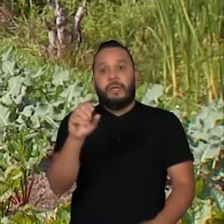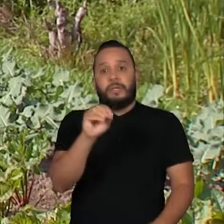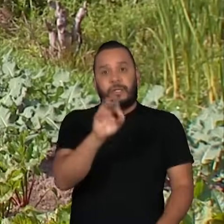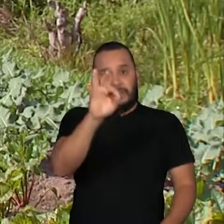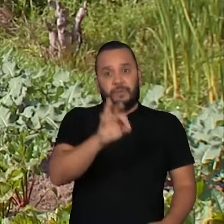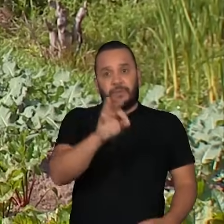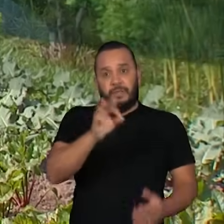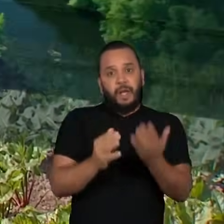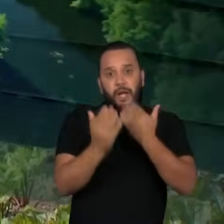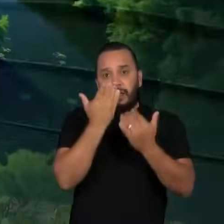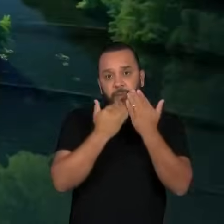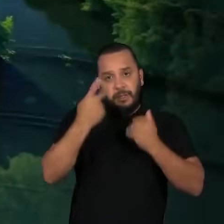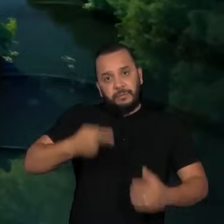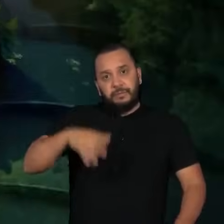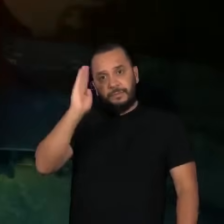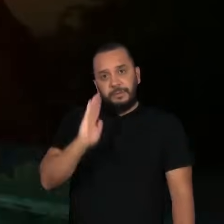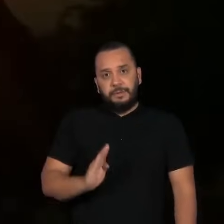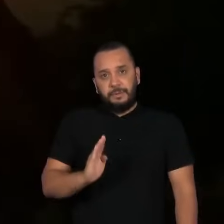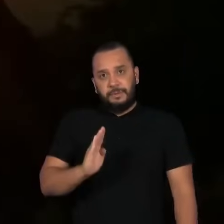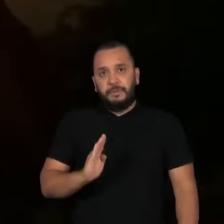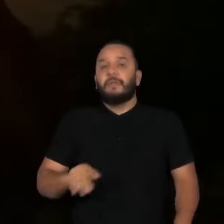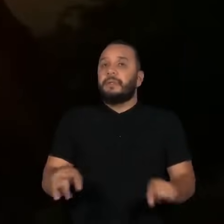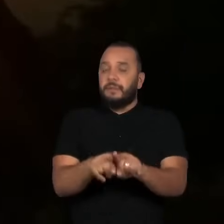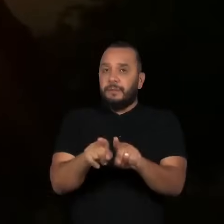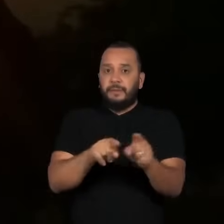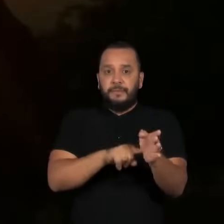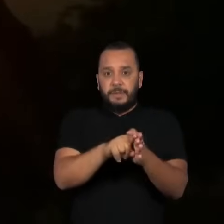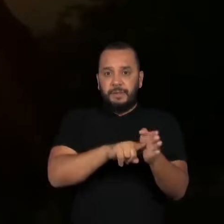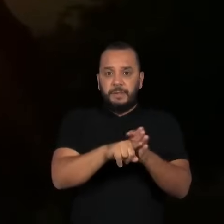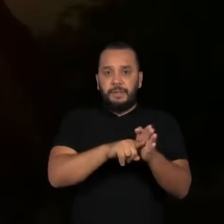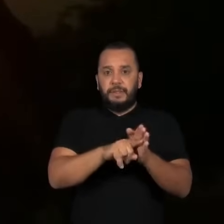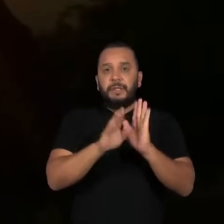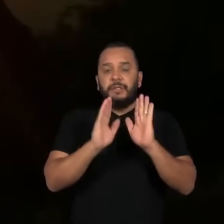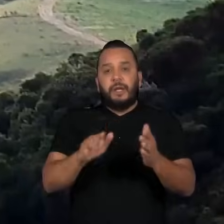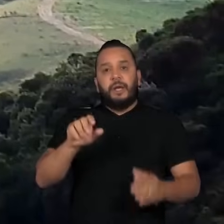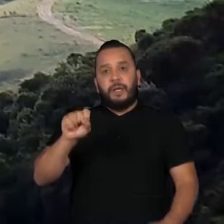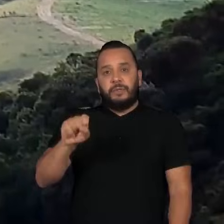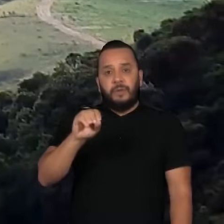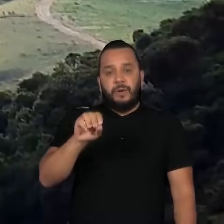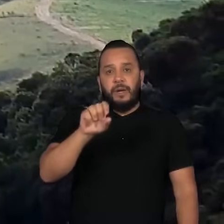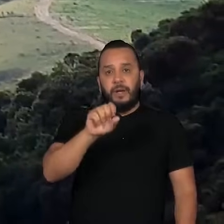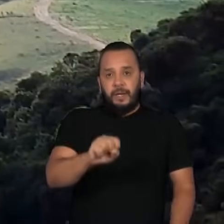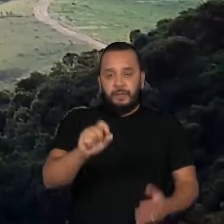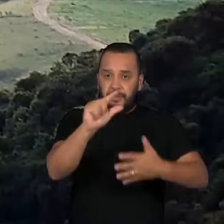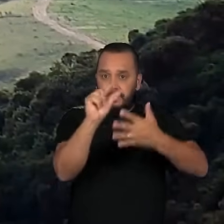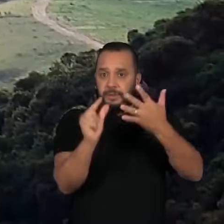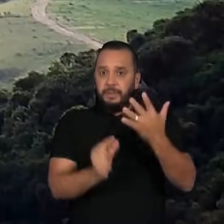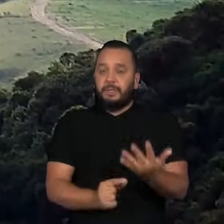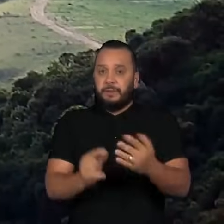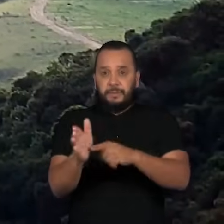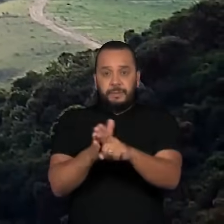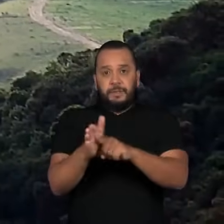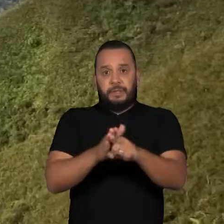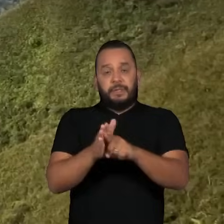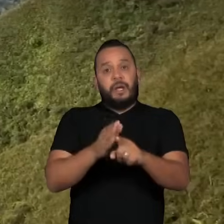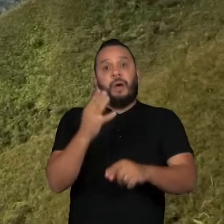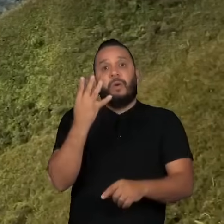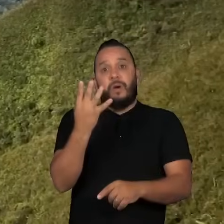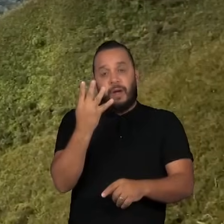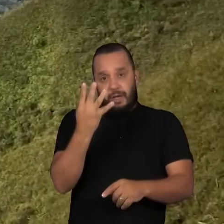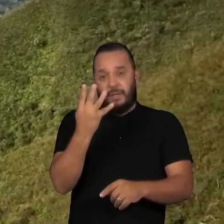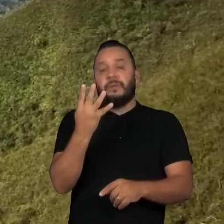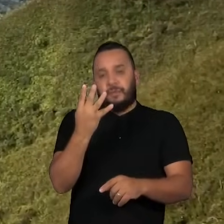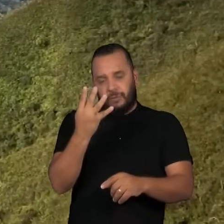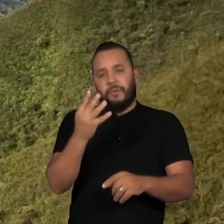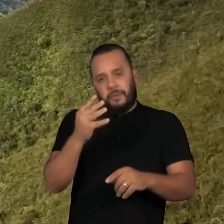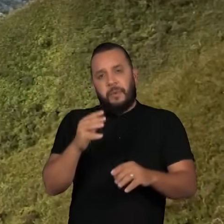no Brasil. Estudo da Fundação SOS Mata Atlântica mapeia 4 vezes mais unidades